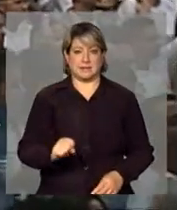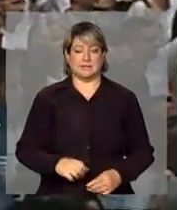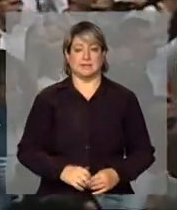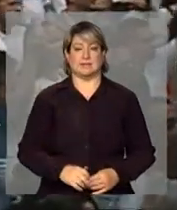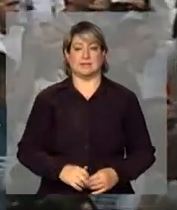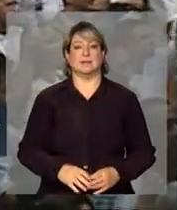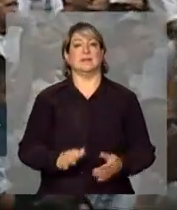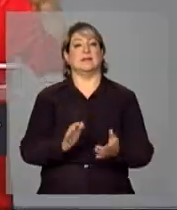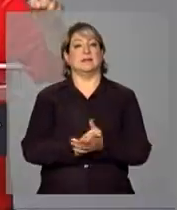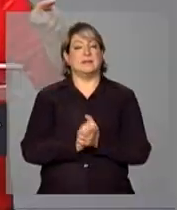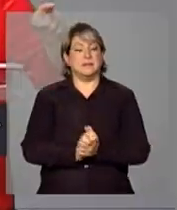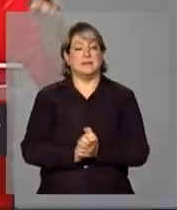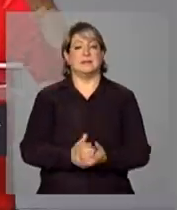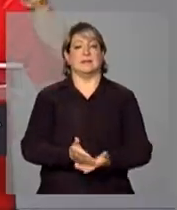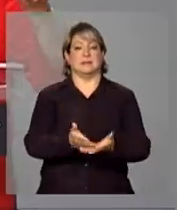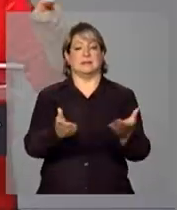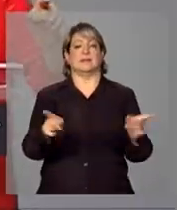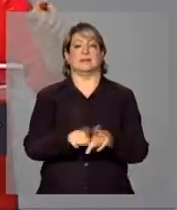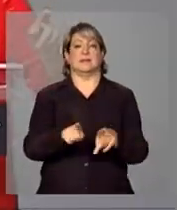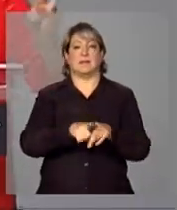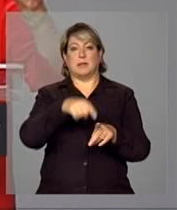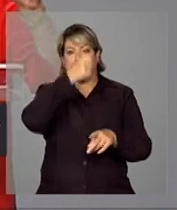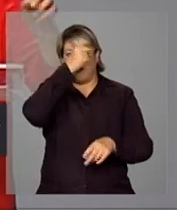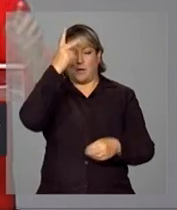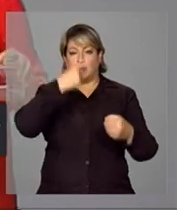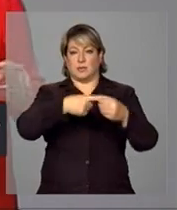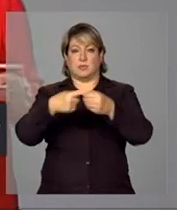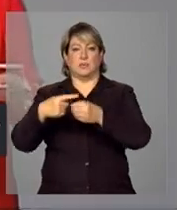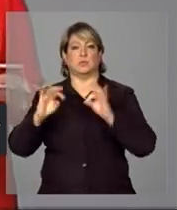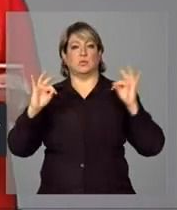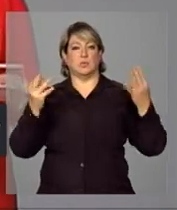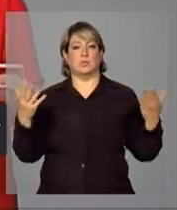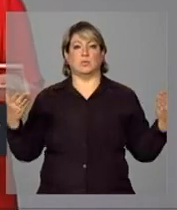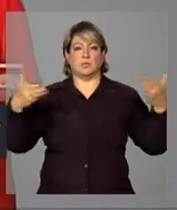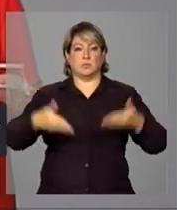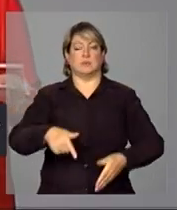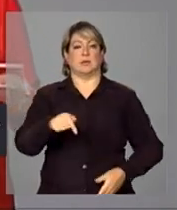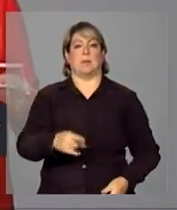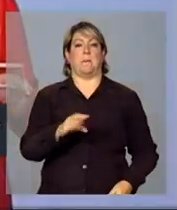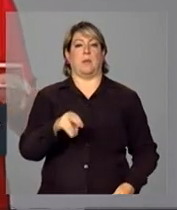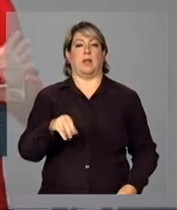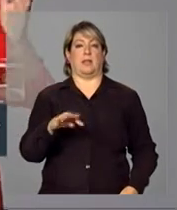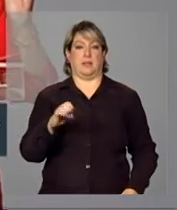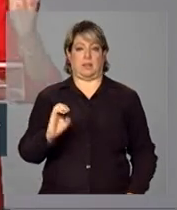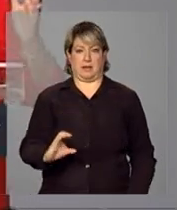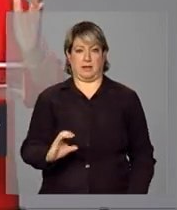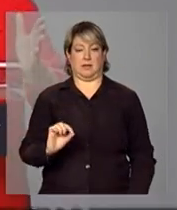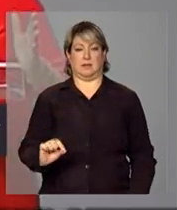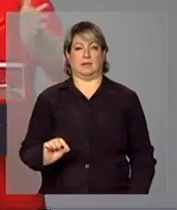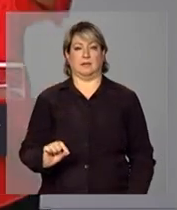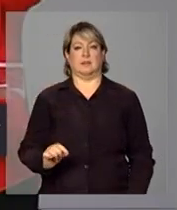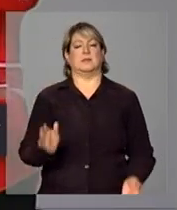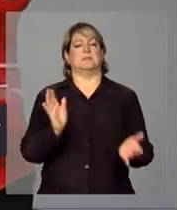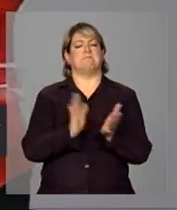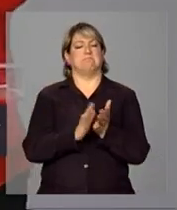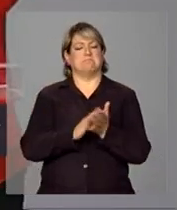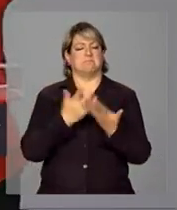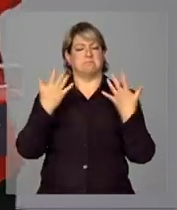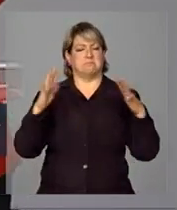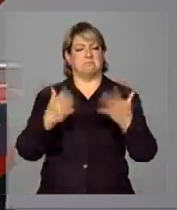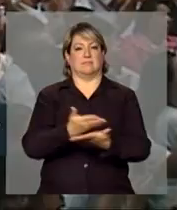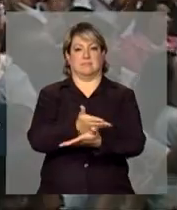e saudar os demais municípios que participam do Pronatec. Uma palmas para